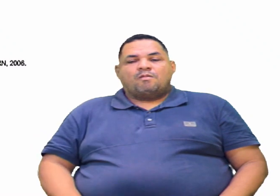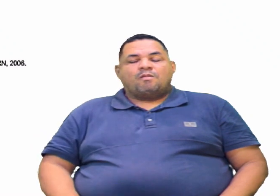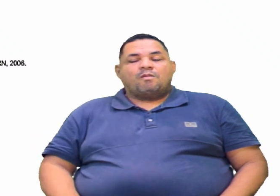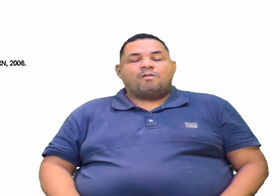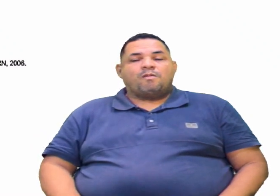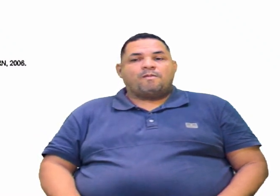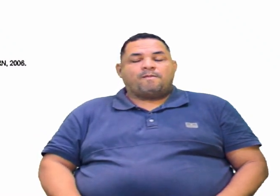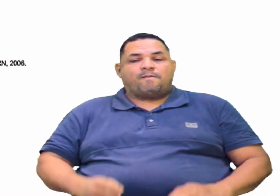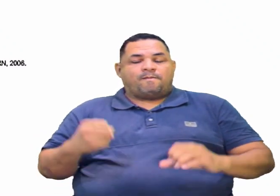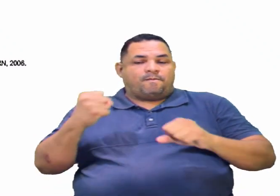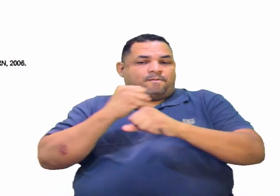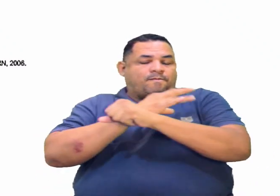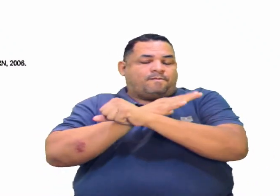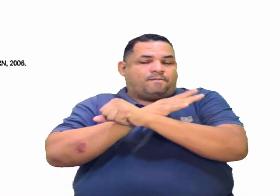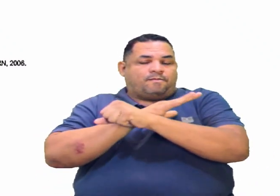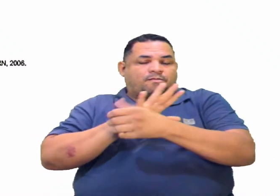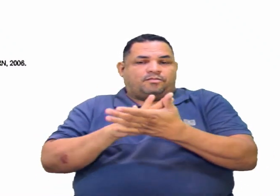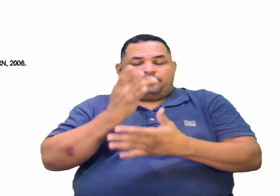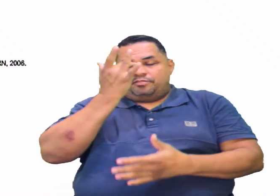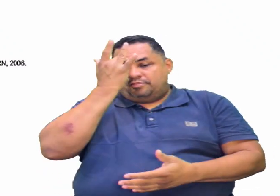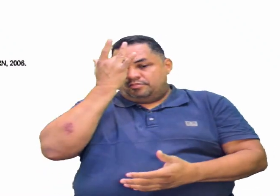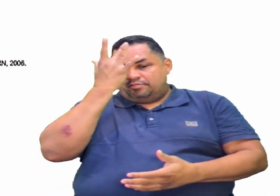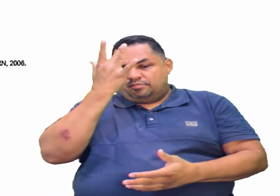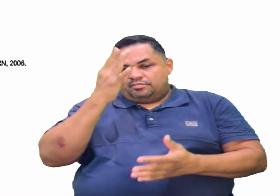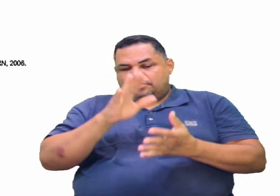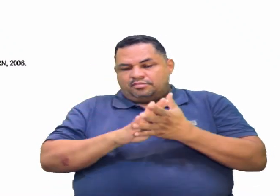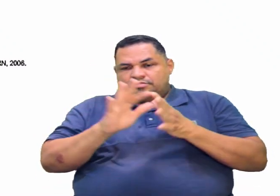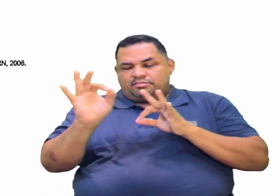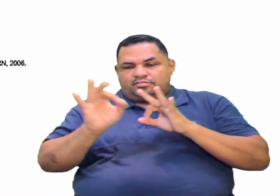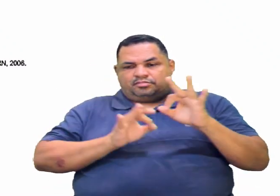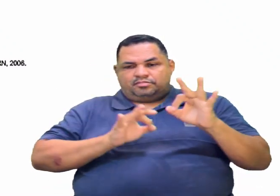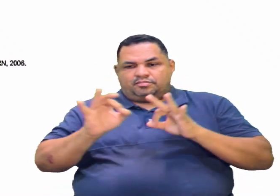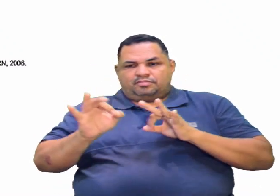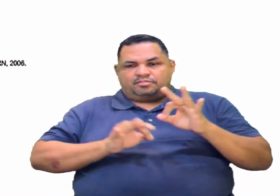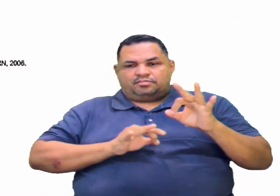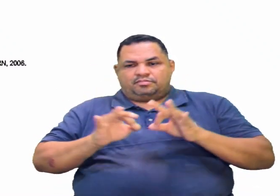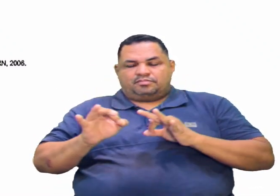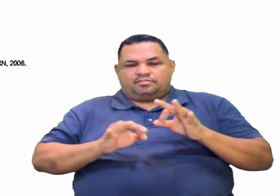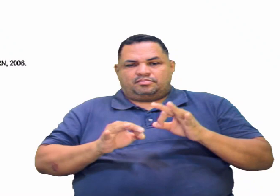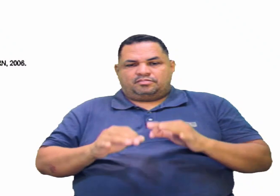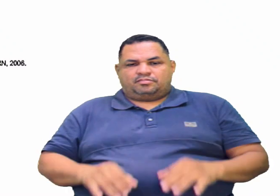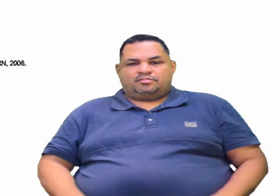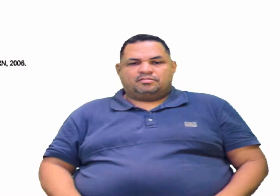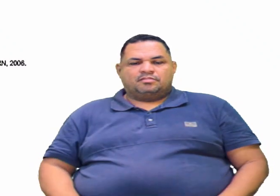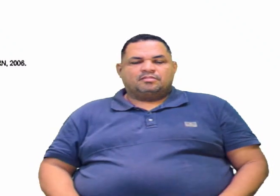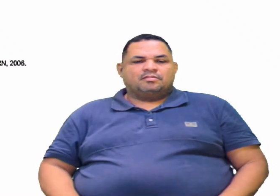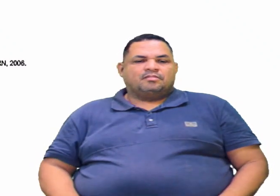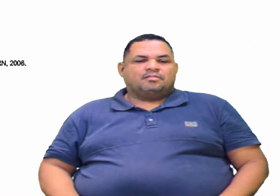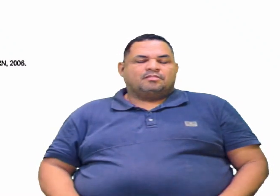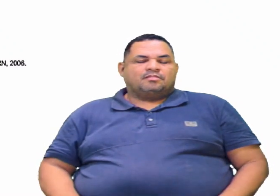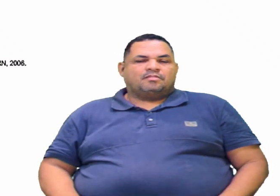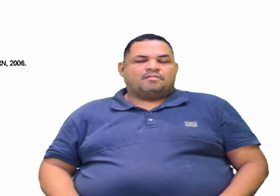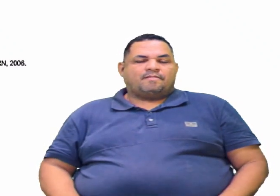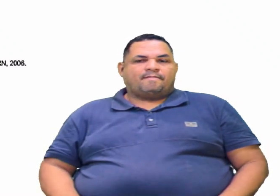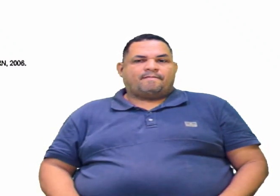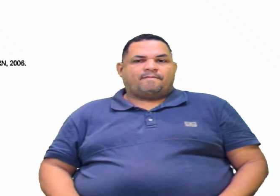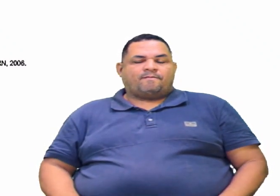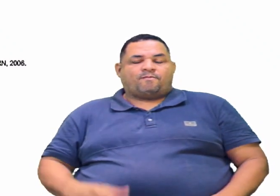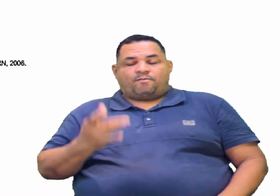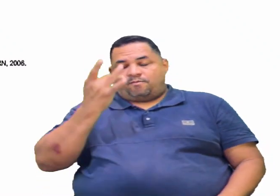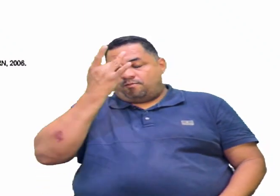ácido é que vai facilitar na formação... Caráter básico, que